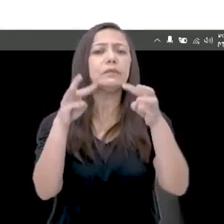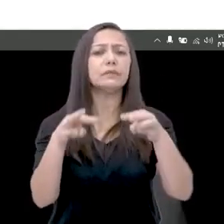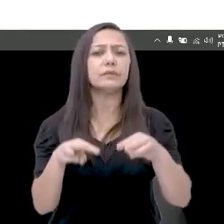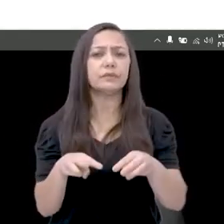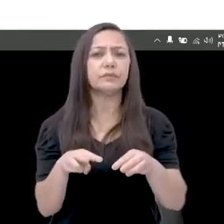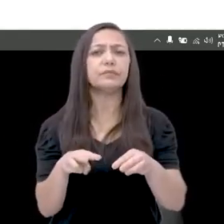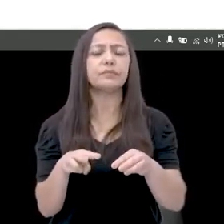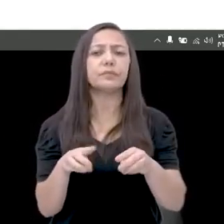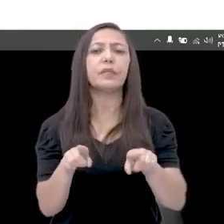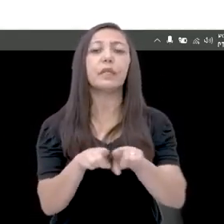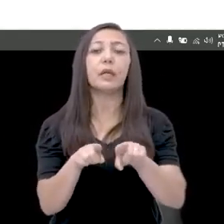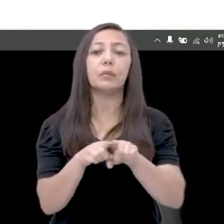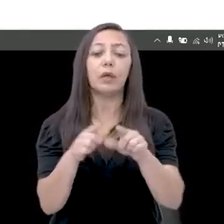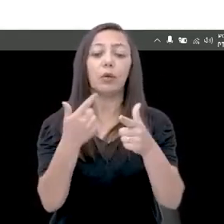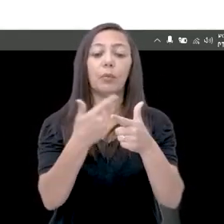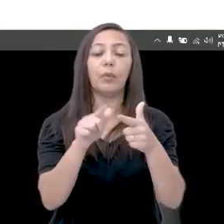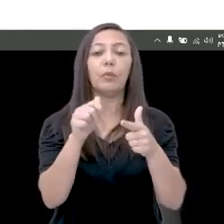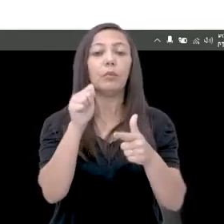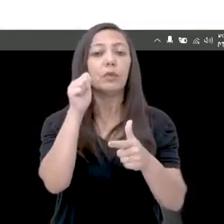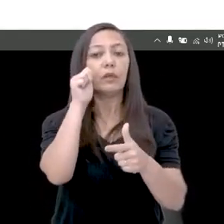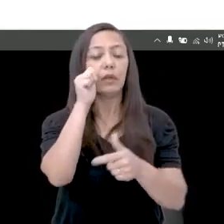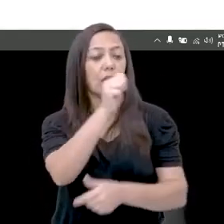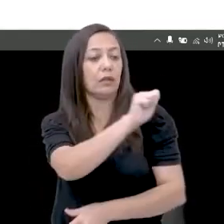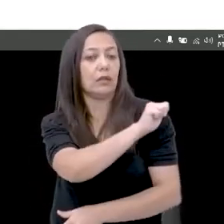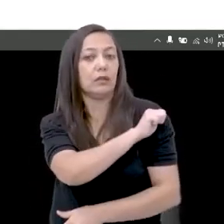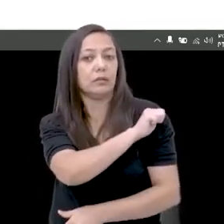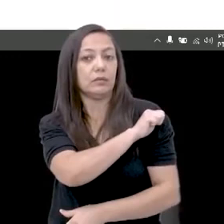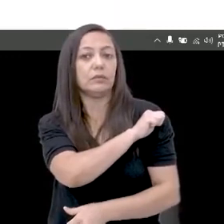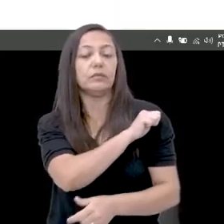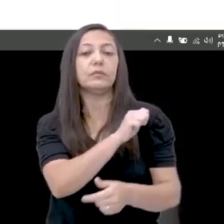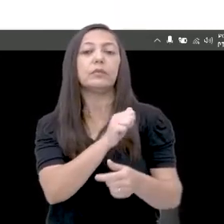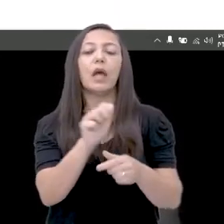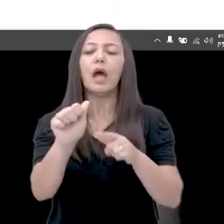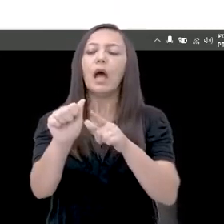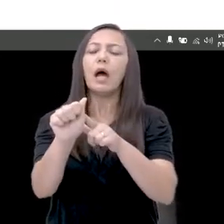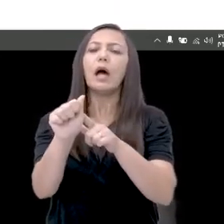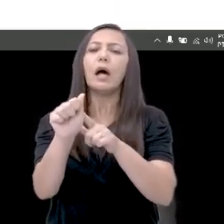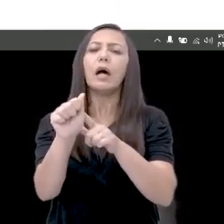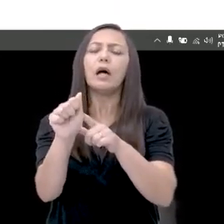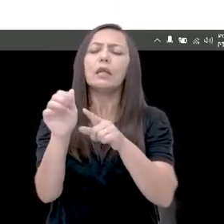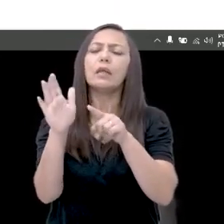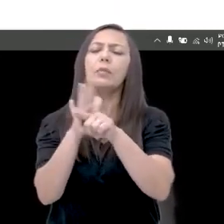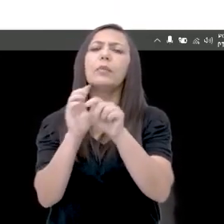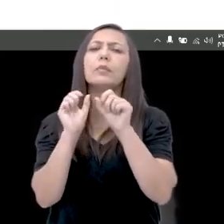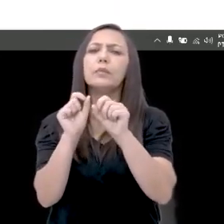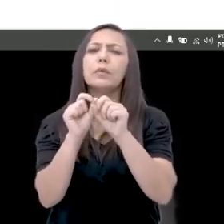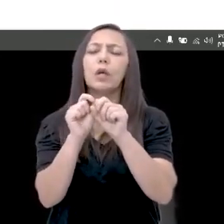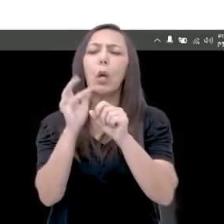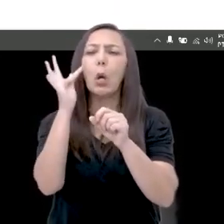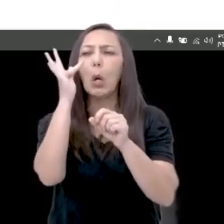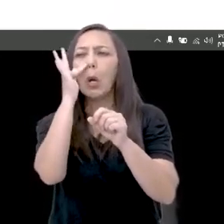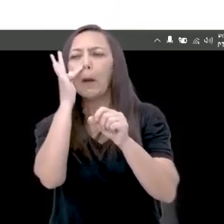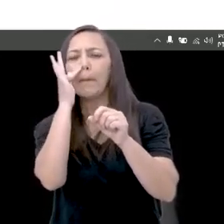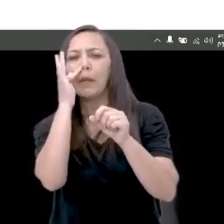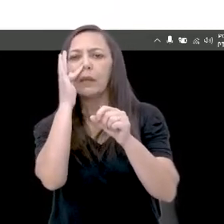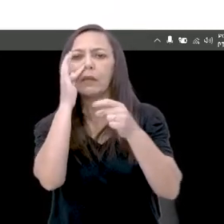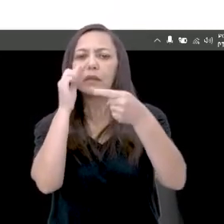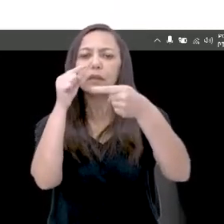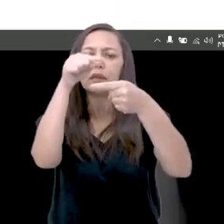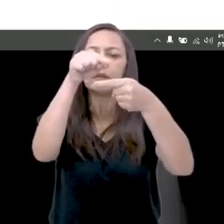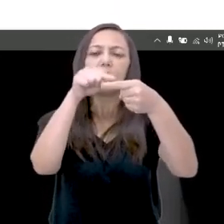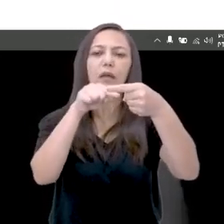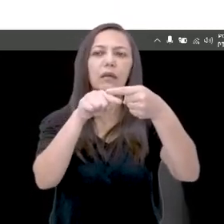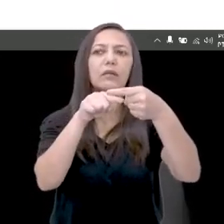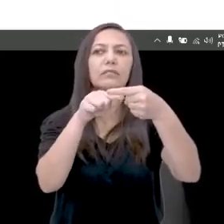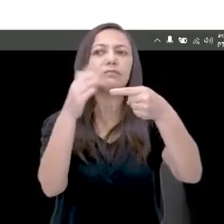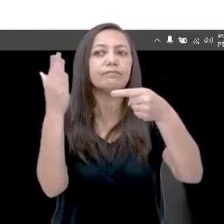E para finalizar, ainda com o problema de Denise, a alternativa A pede que observe as frações do quadro